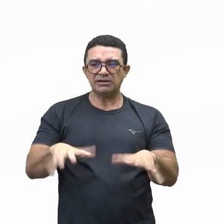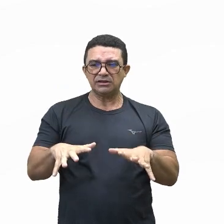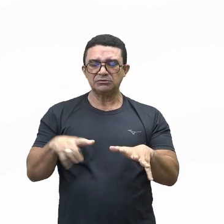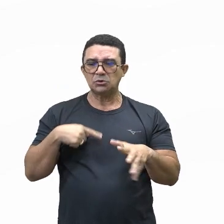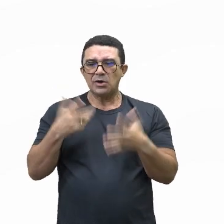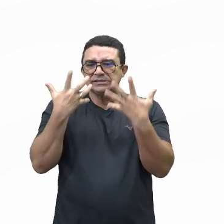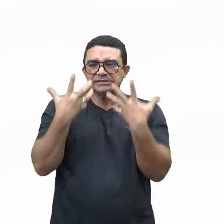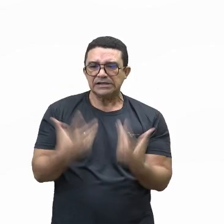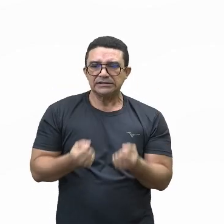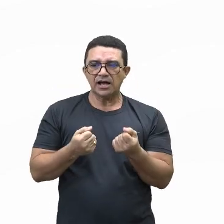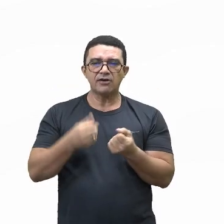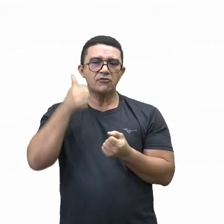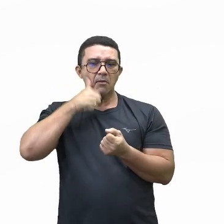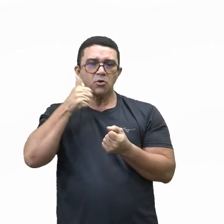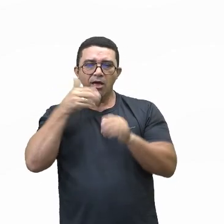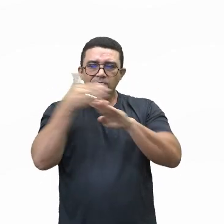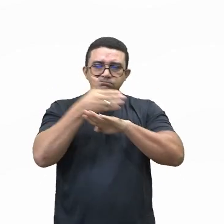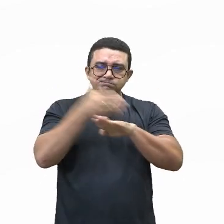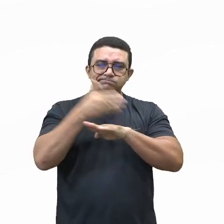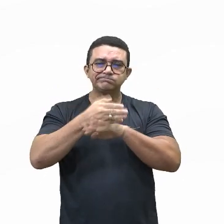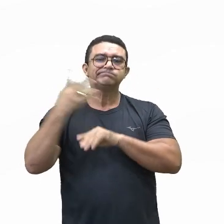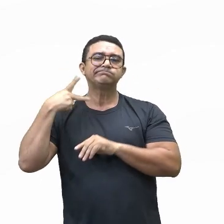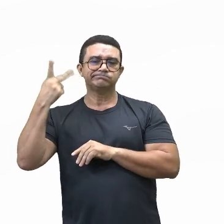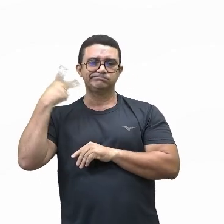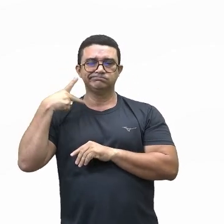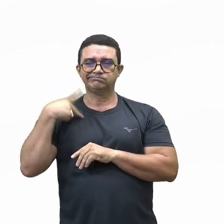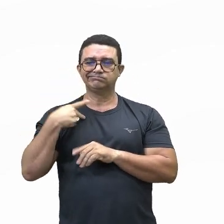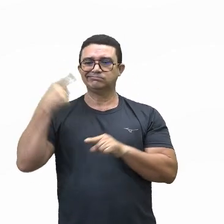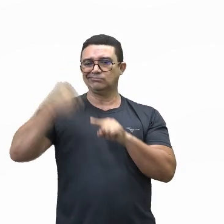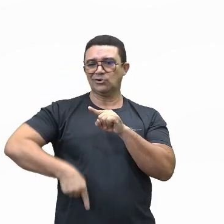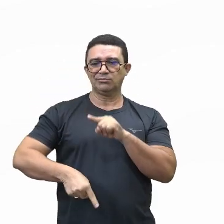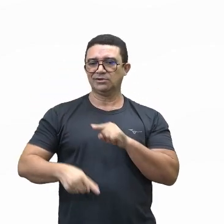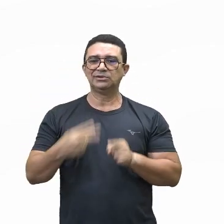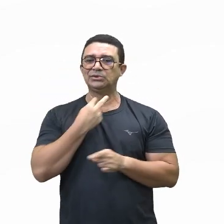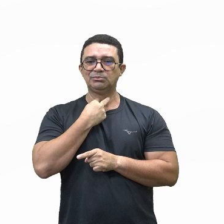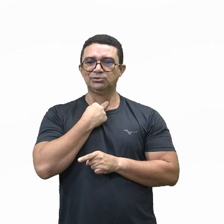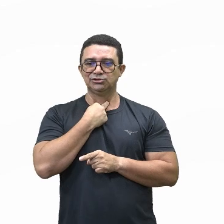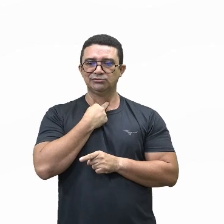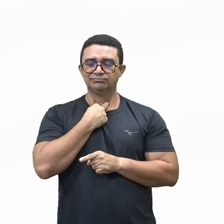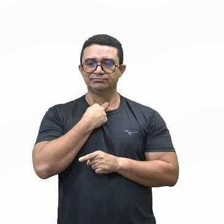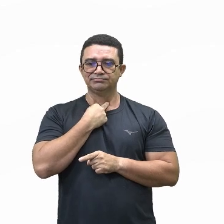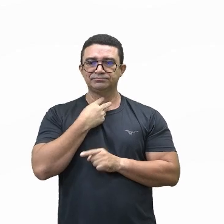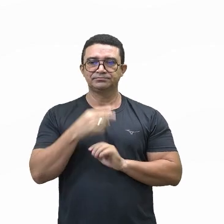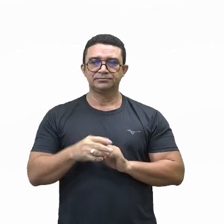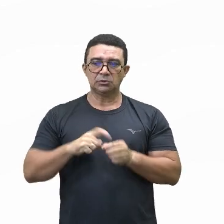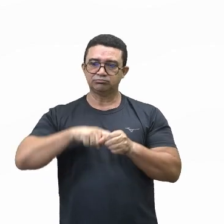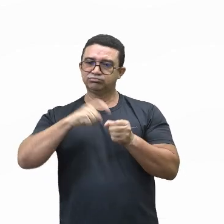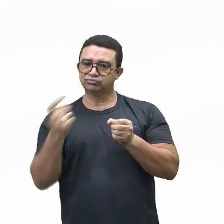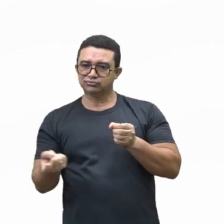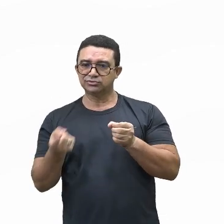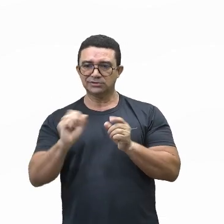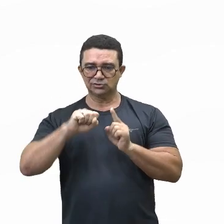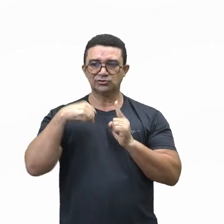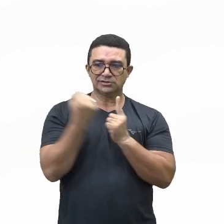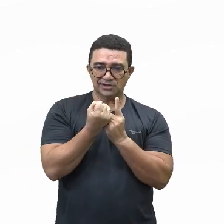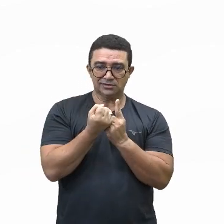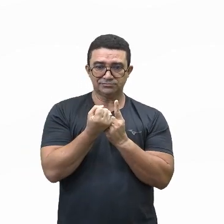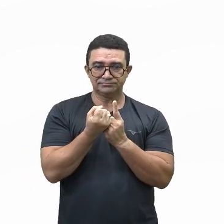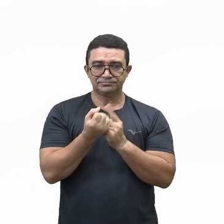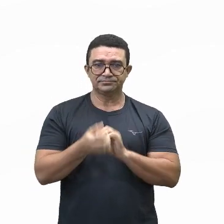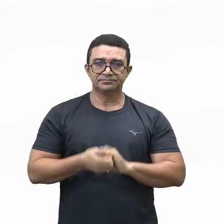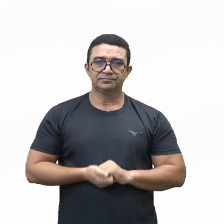das mulheres diz muito mais do que a opressão e exclusão a que foram e ainda são